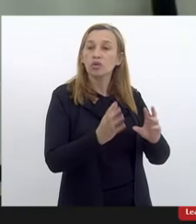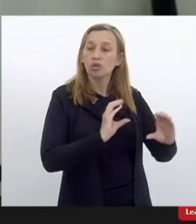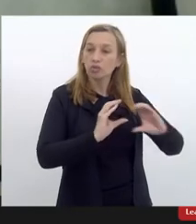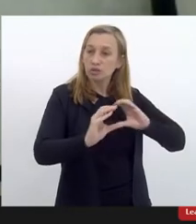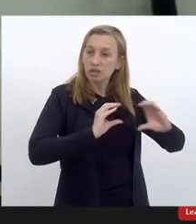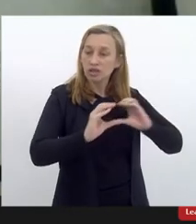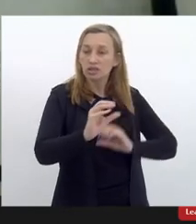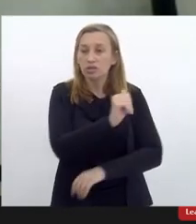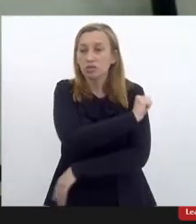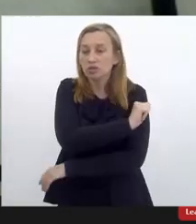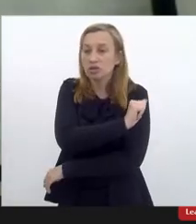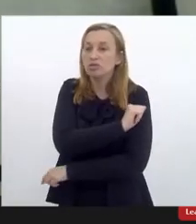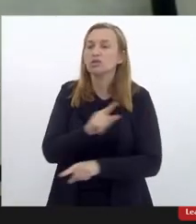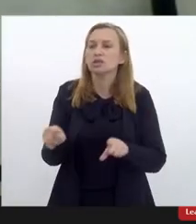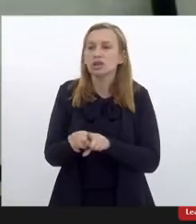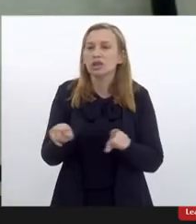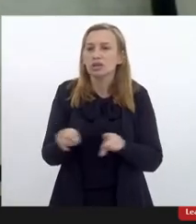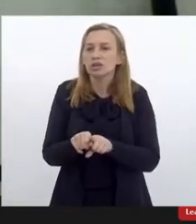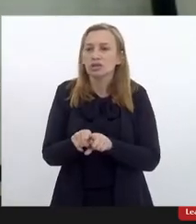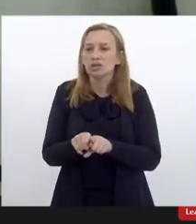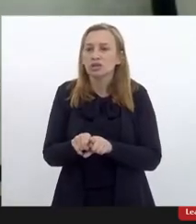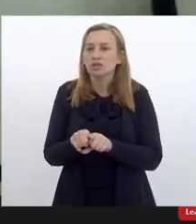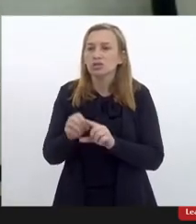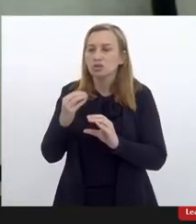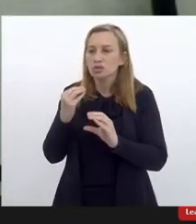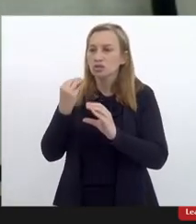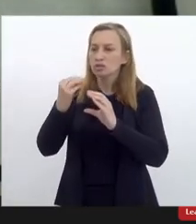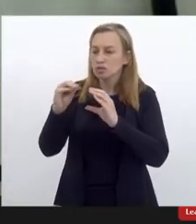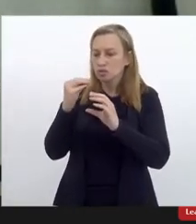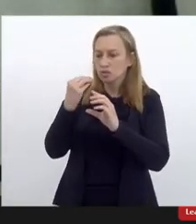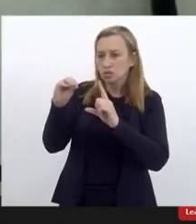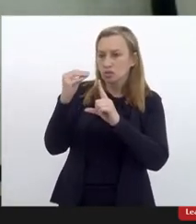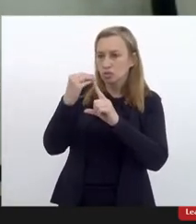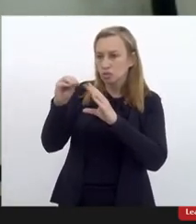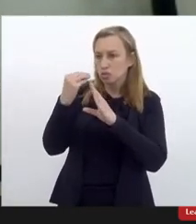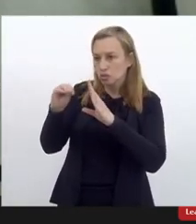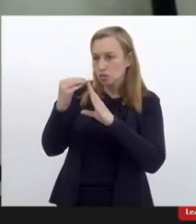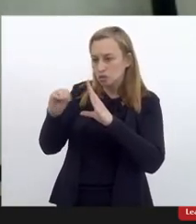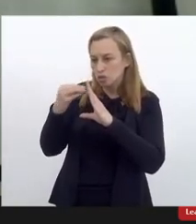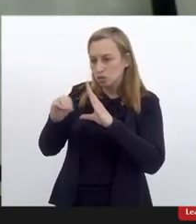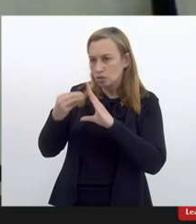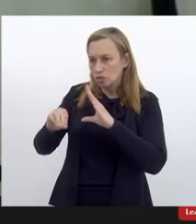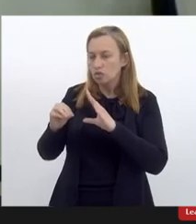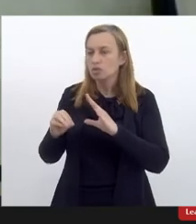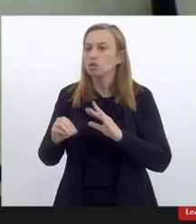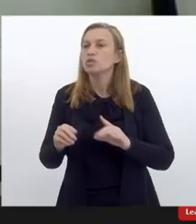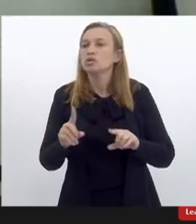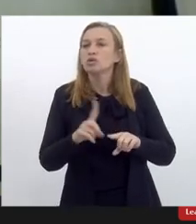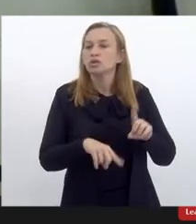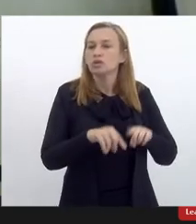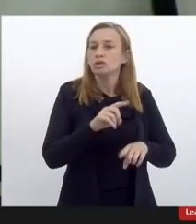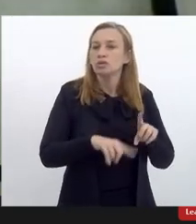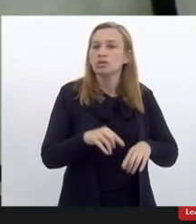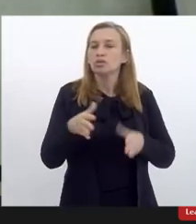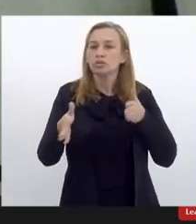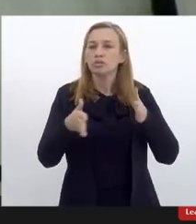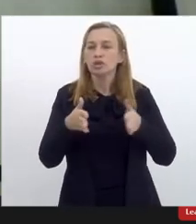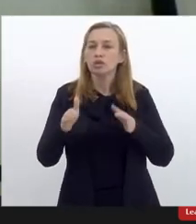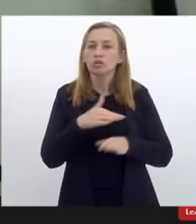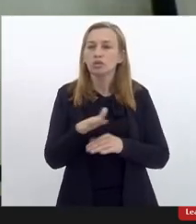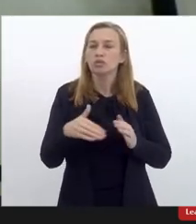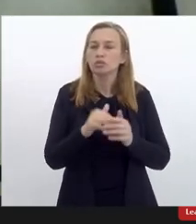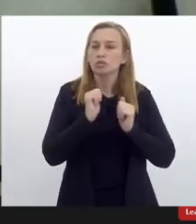como também de postagem de material. Nós fizemos, durante esse período todo,